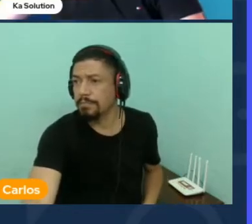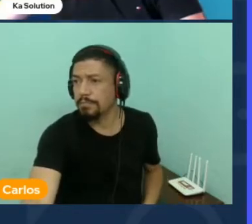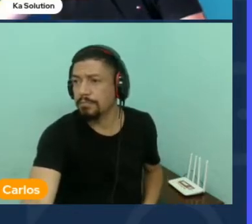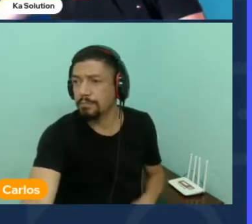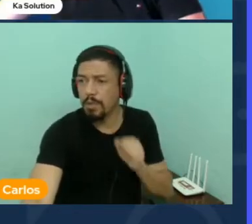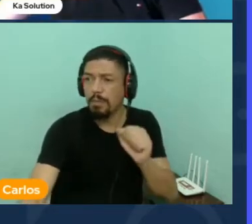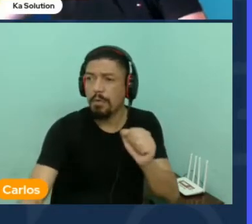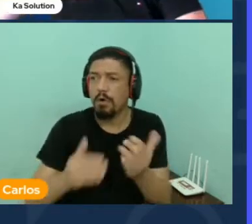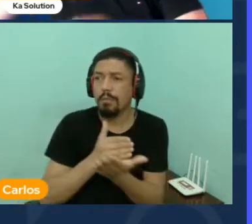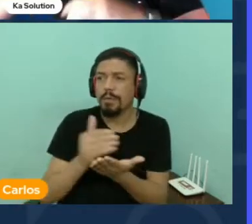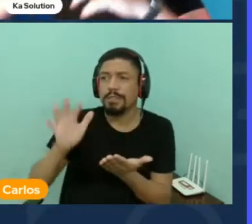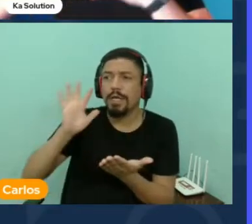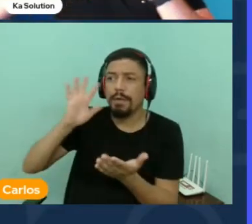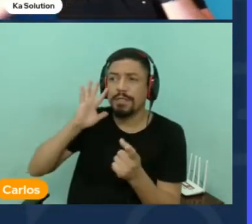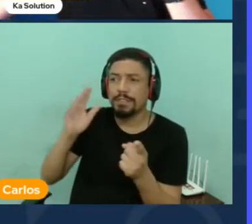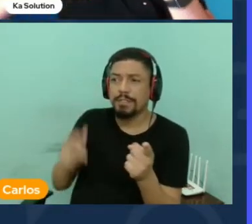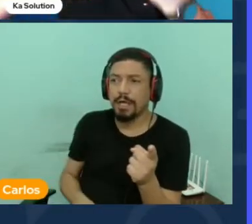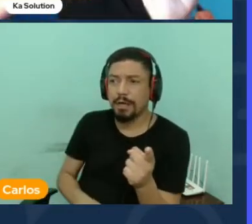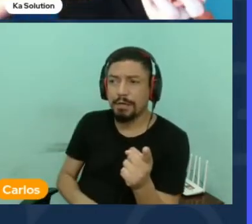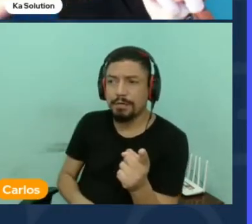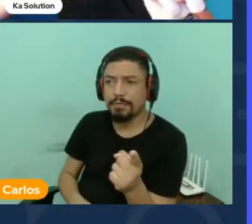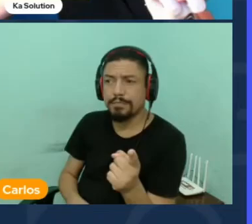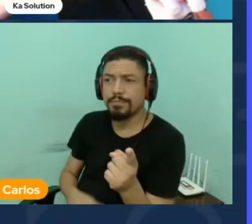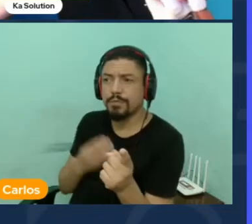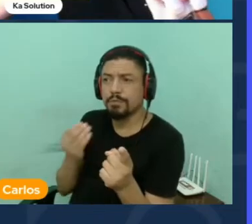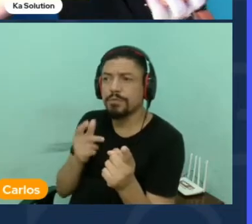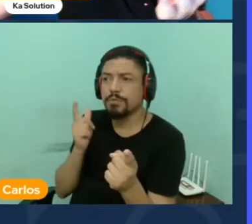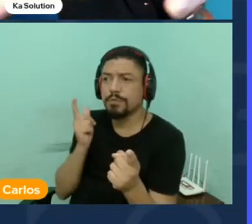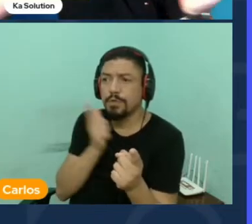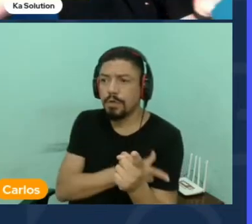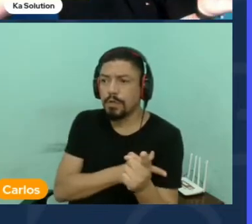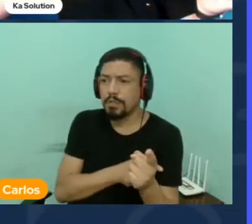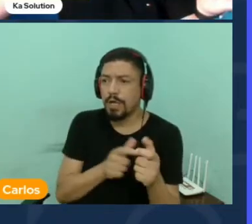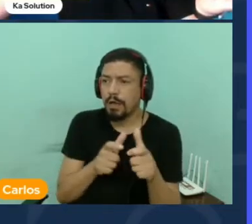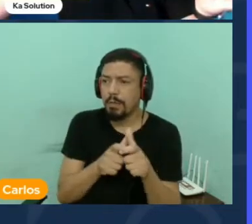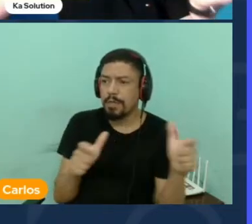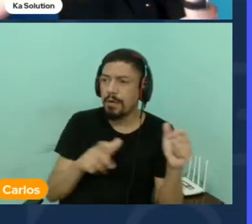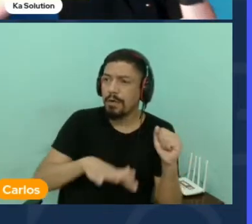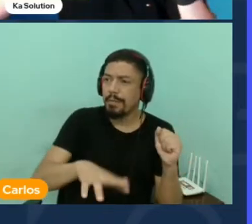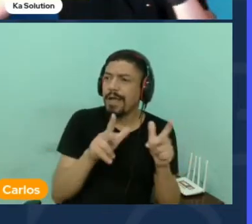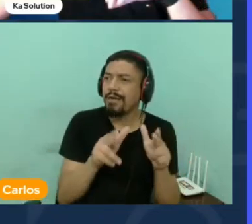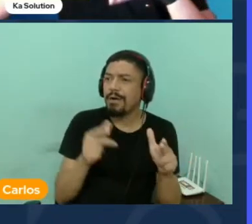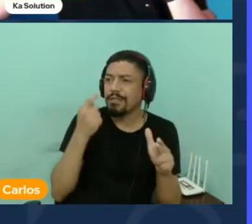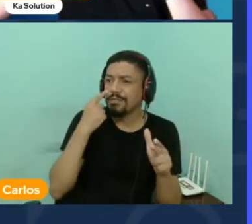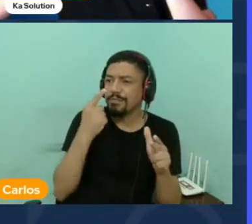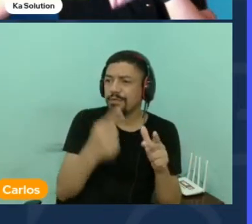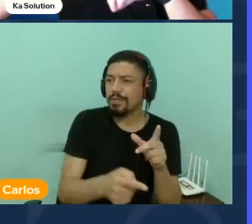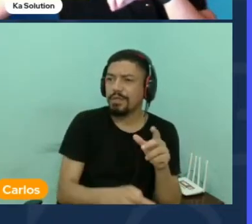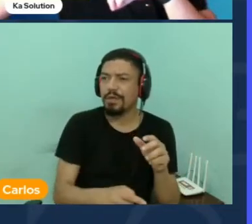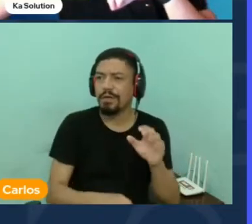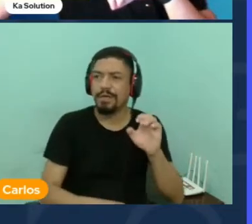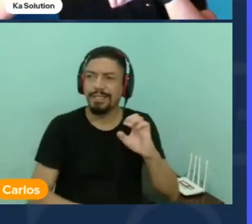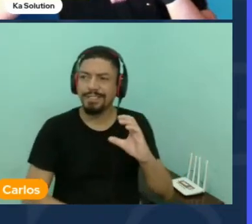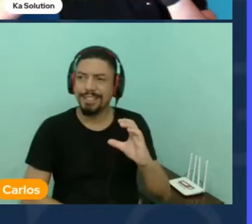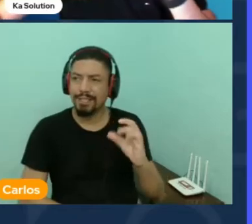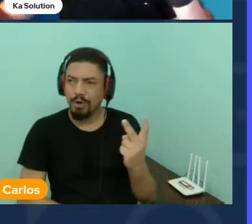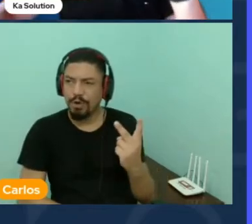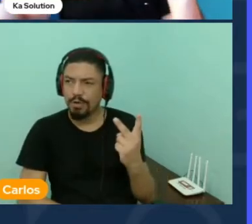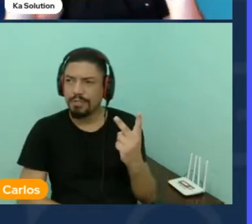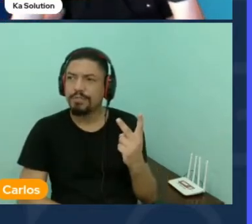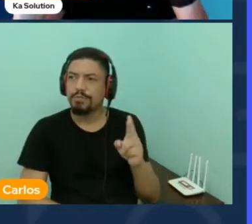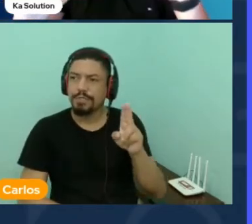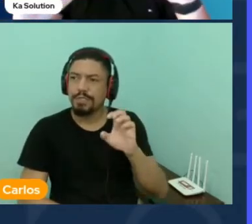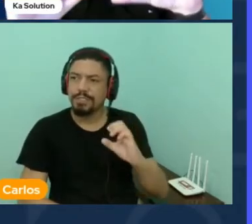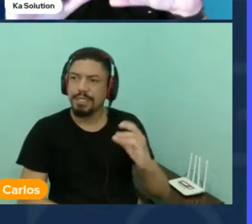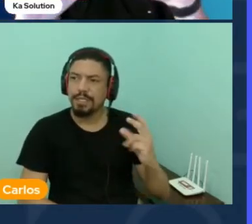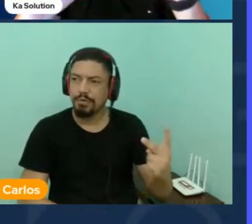pensar em, por exemplo, escalar o nosso ambiente, como a gente viu com o Amazon EC2. Criei